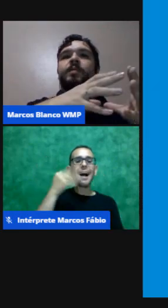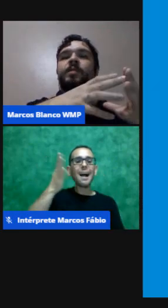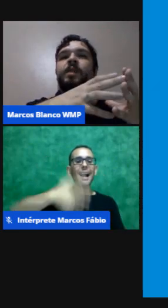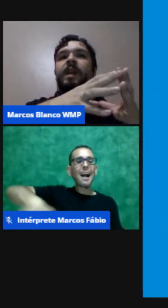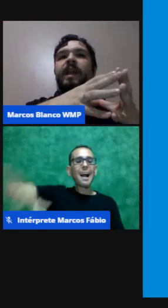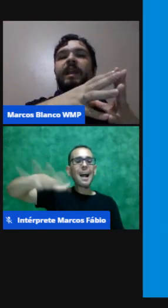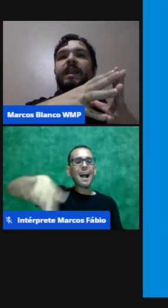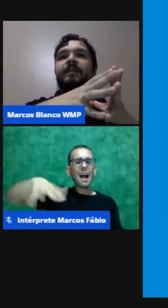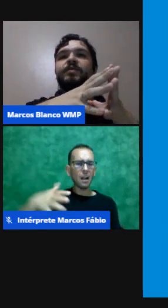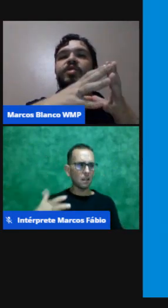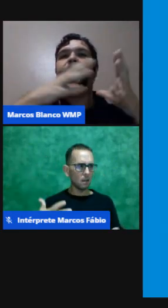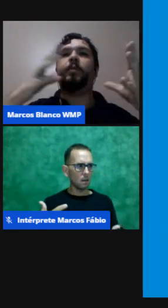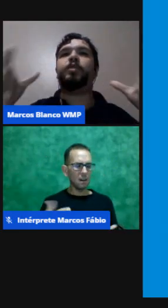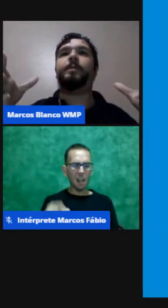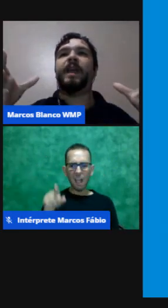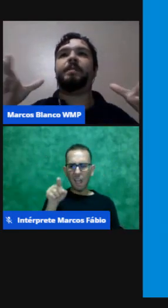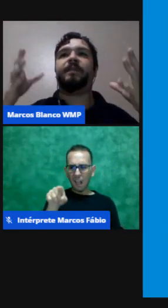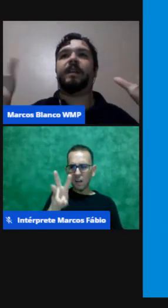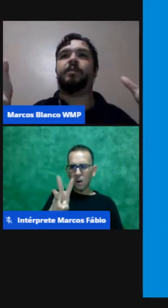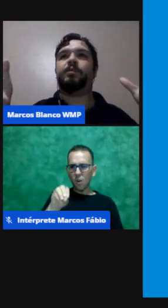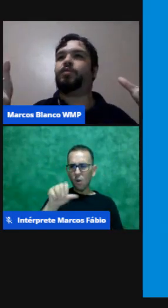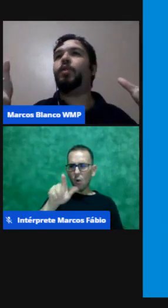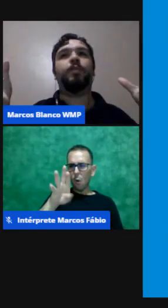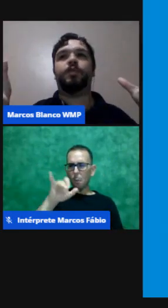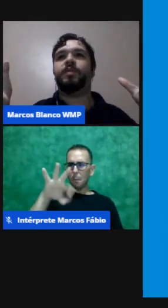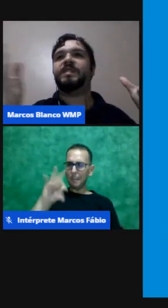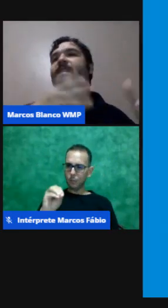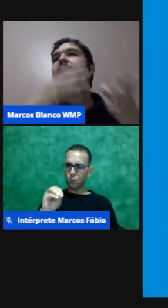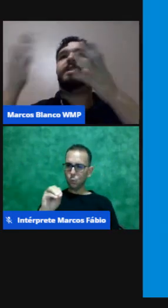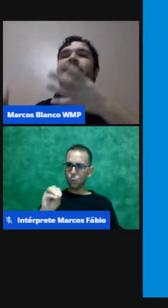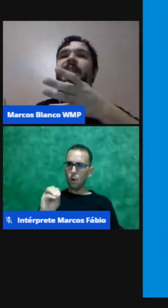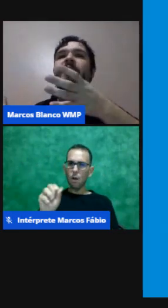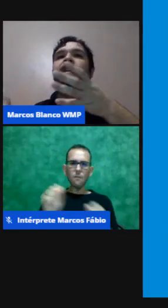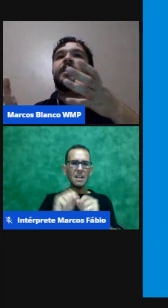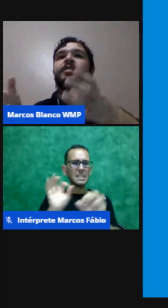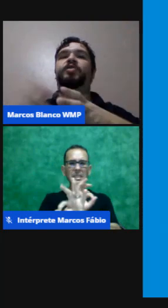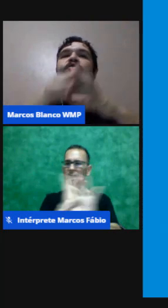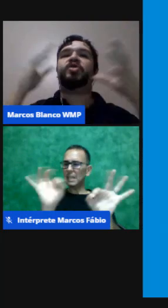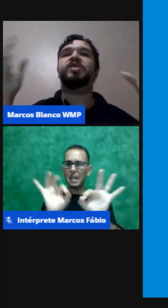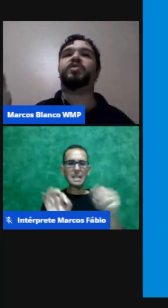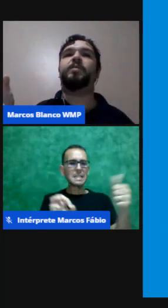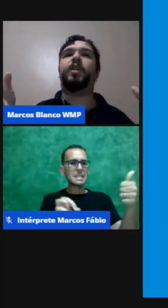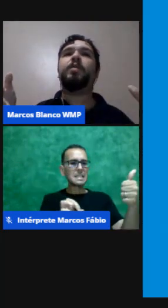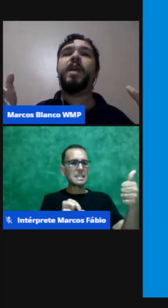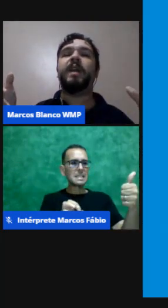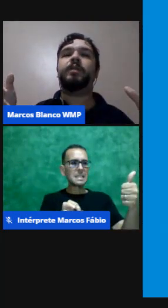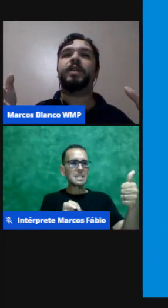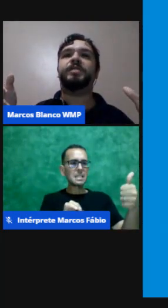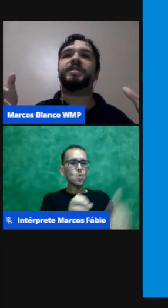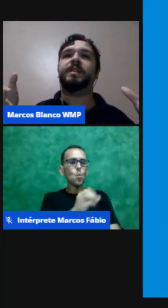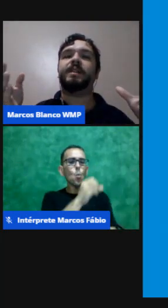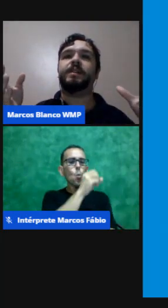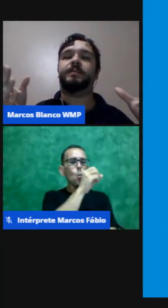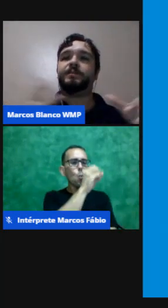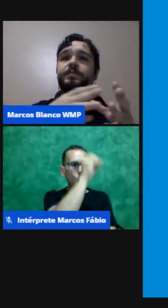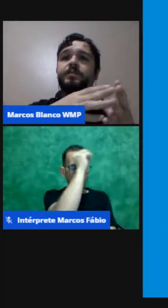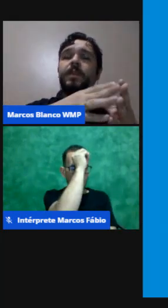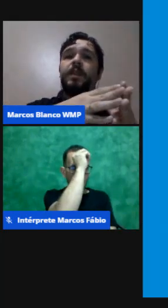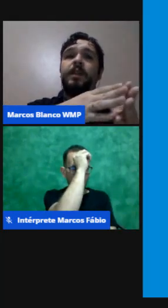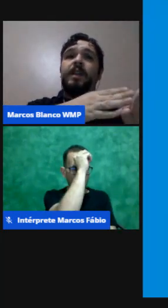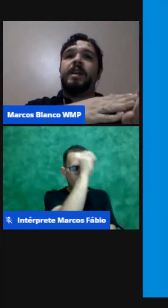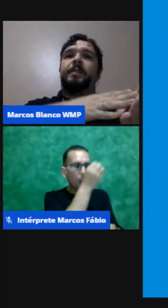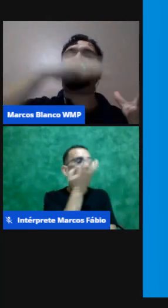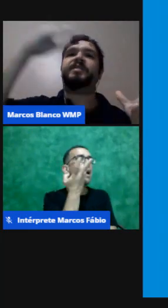que o Volbito, ele funciona muito bem para falar com todo mundo, de 0 a 100. Então, a gente utilizou muito ele no Rio de